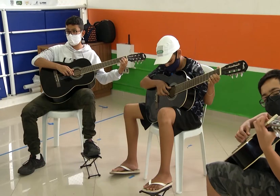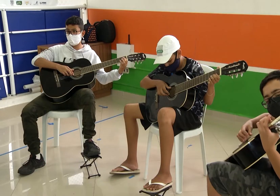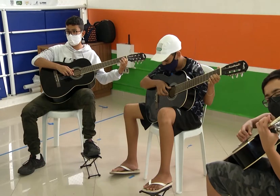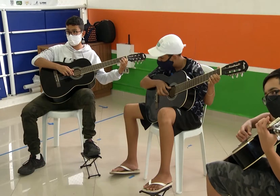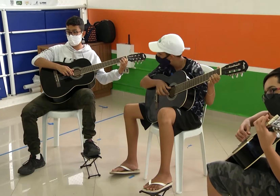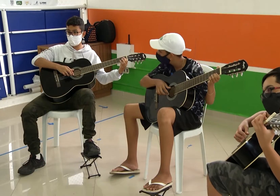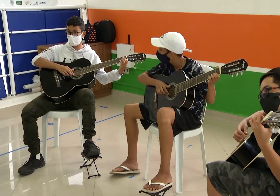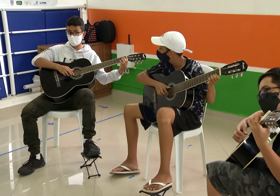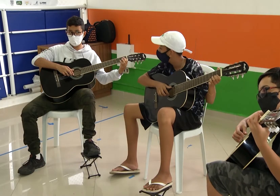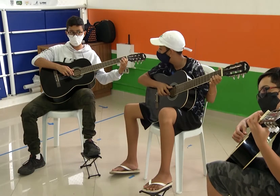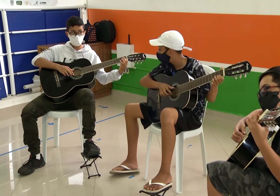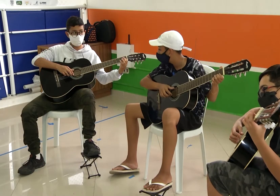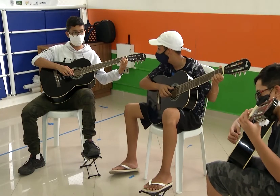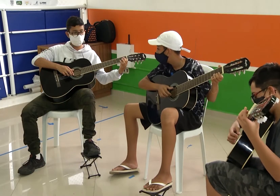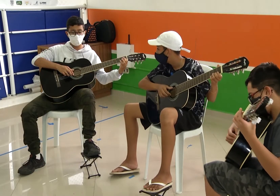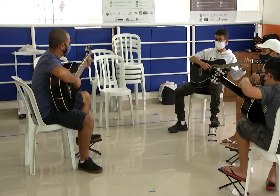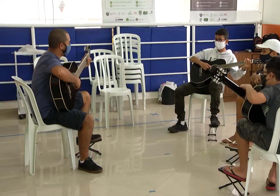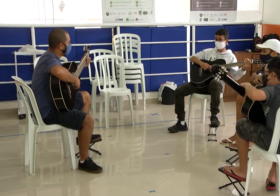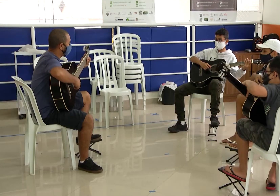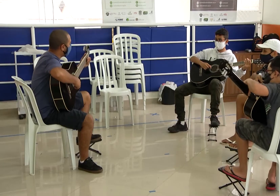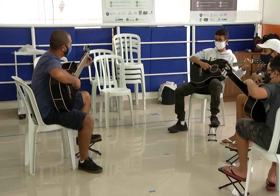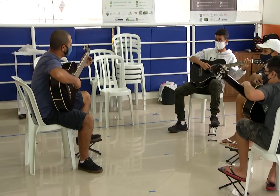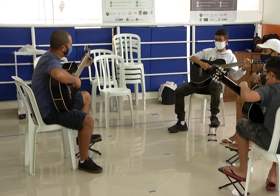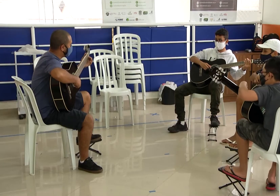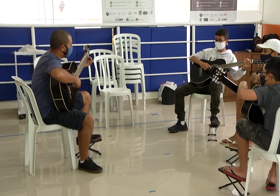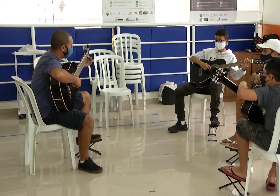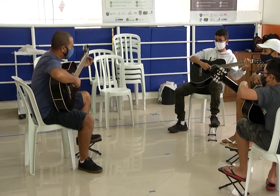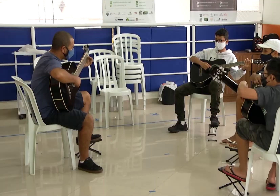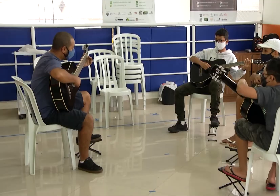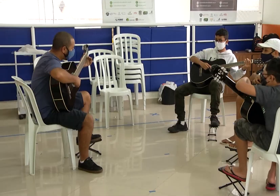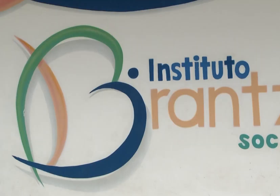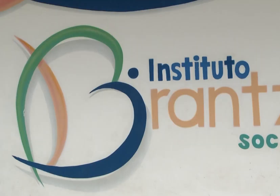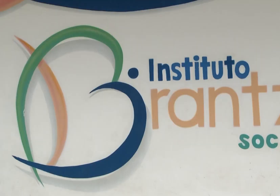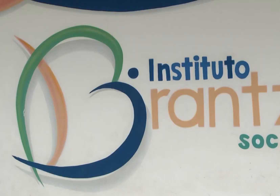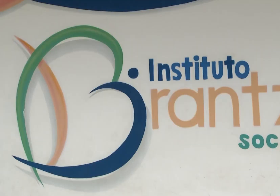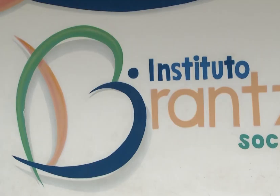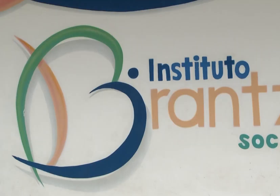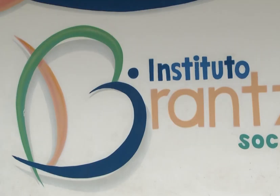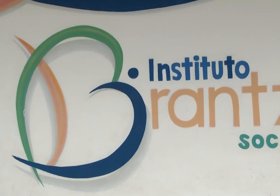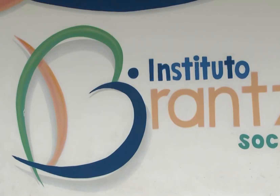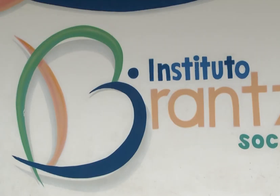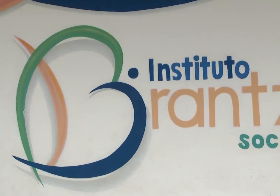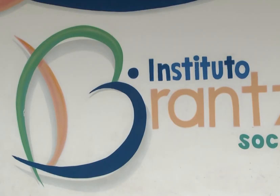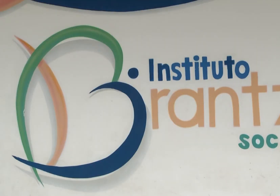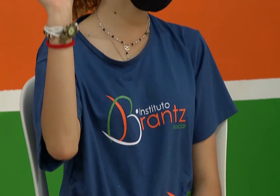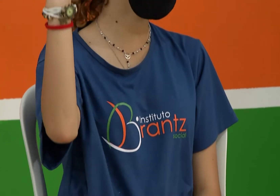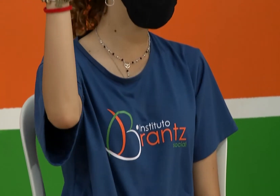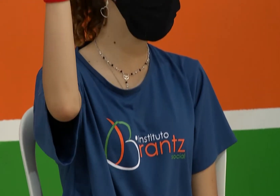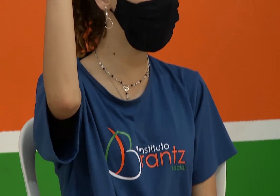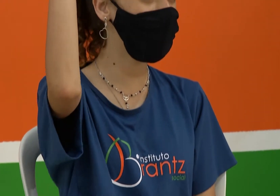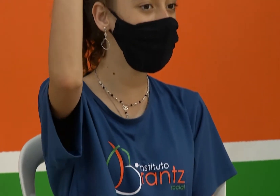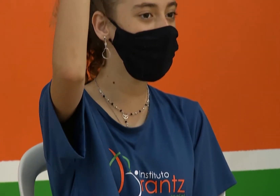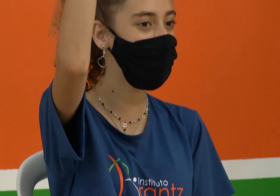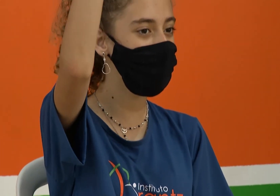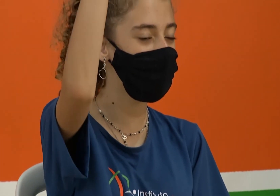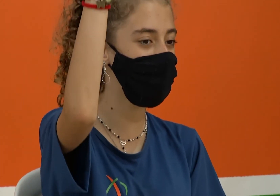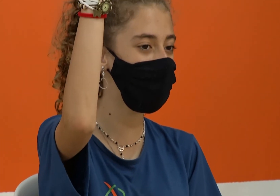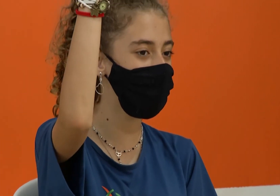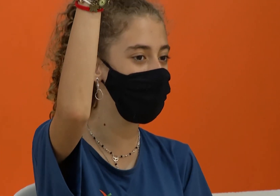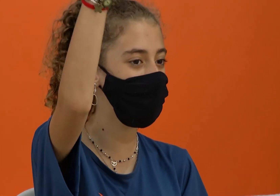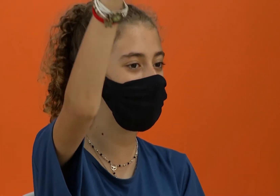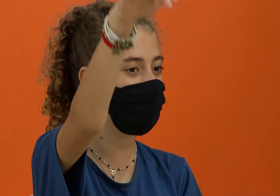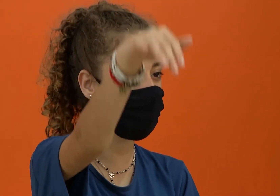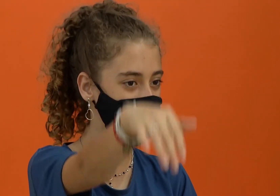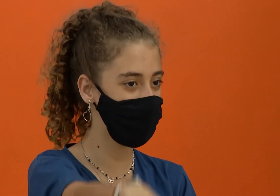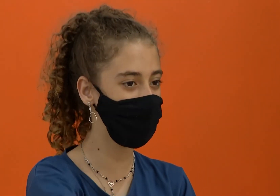A música agora faz parte da rotina desses jovens assistidos pelo Instituto Brantes uma entidade sem fins